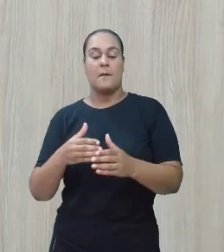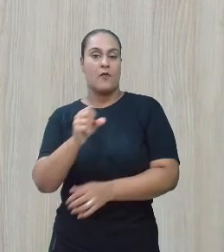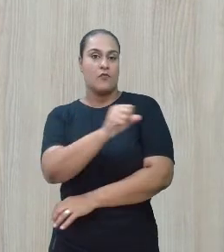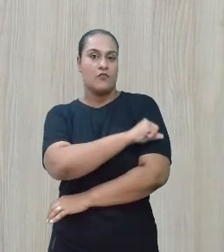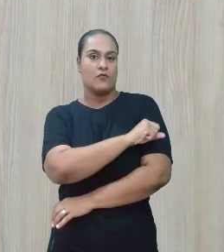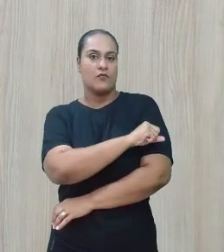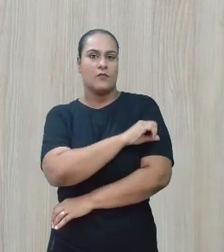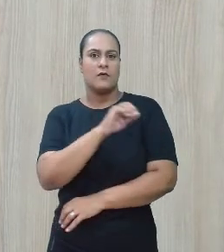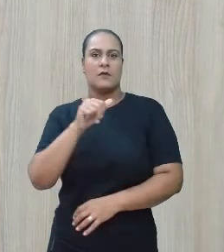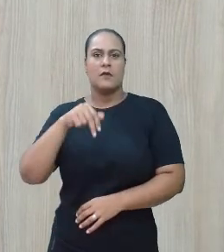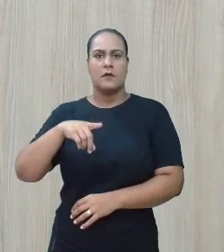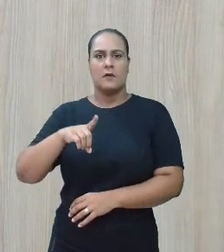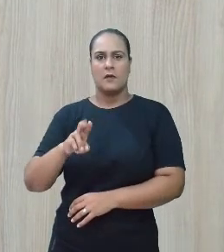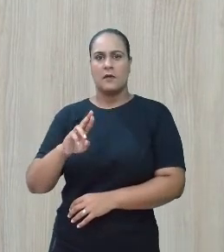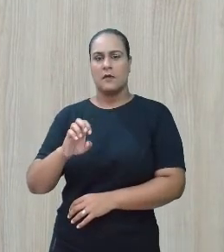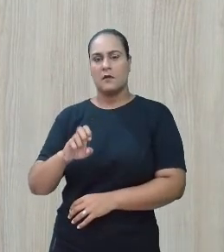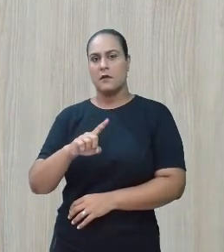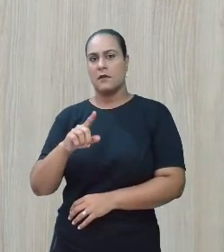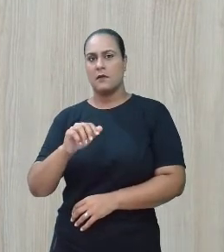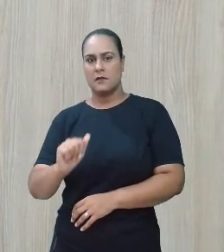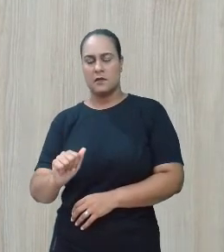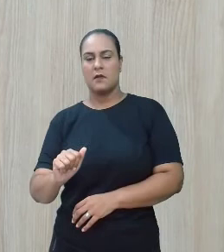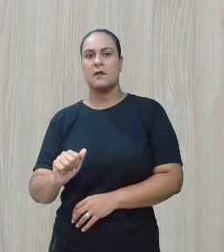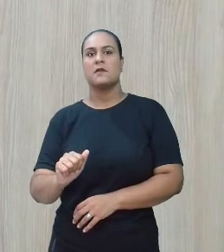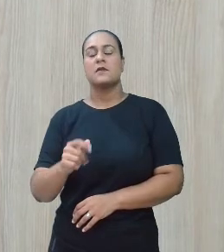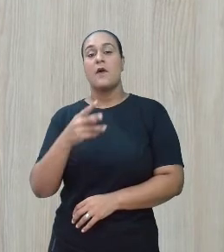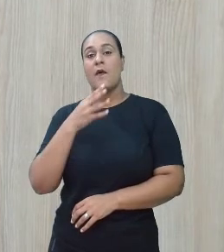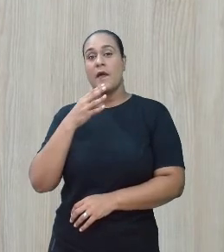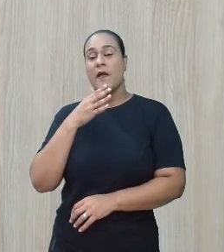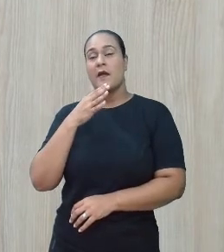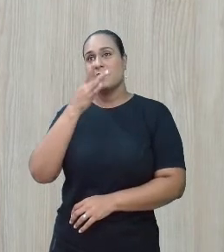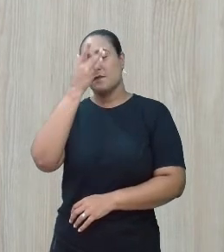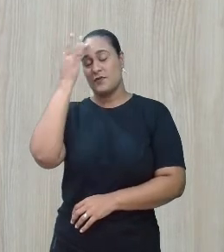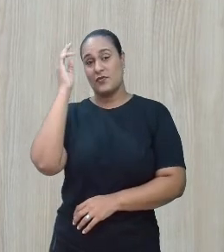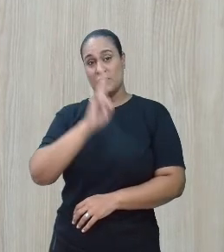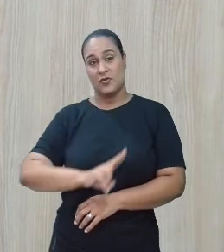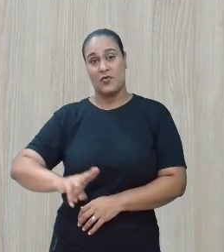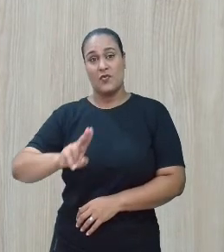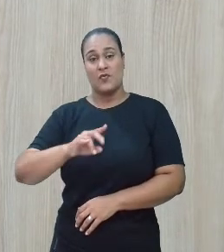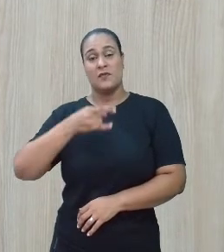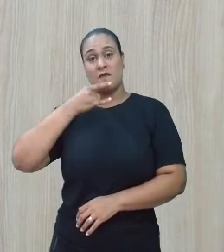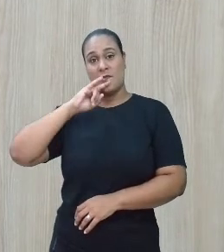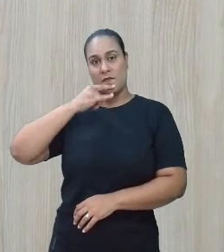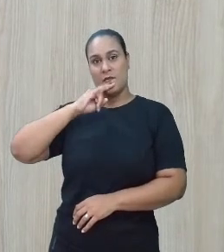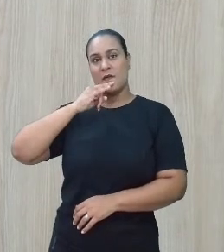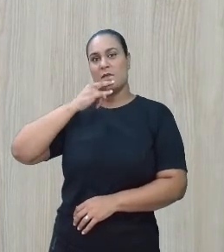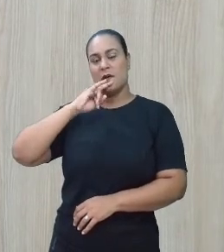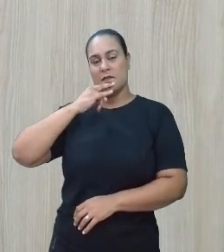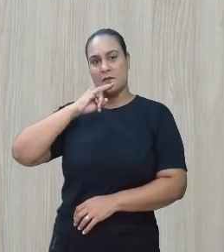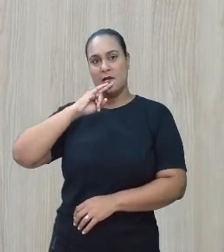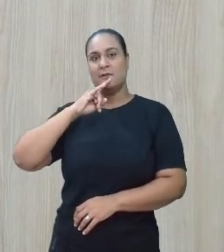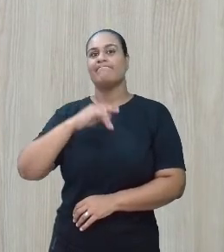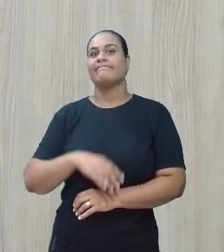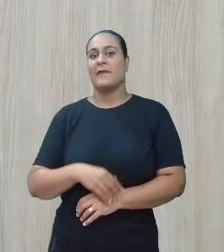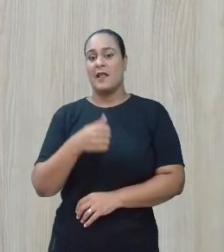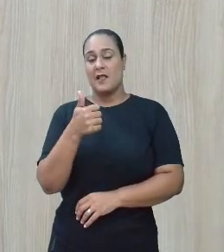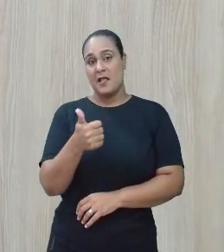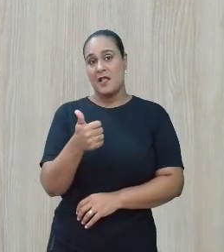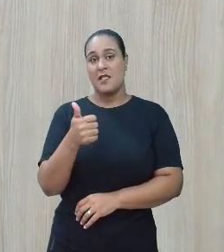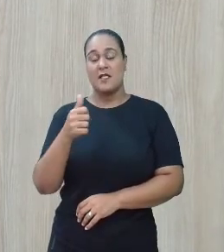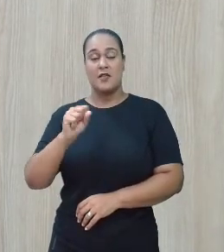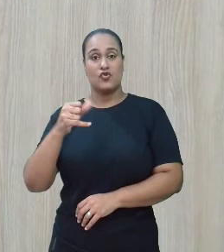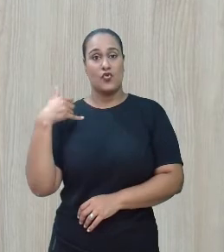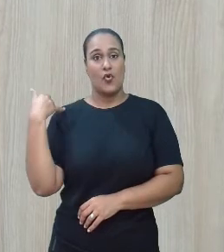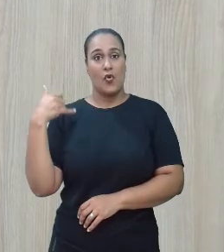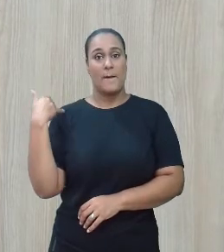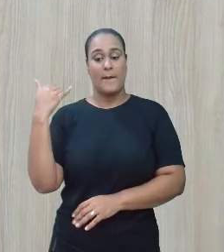Andresa disse que conhece várias pessoas que usam o álcool, não é, e são de menores. Eu disse a ela que realmente a gente tem que conscientizar essas pessoas ao não